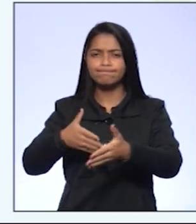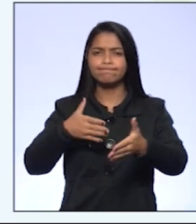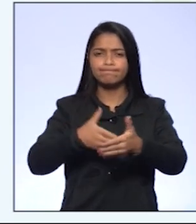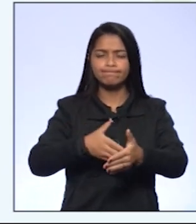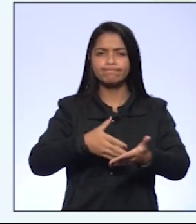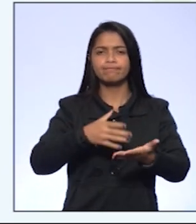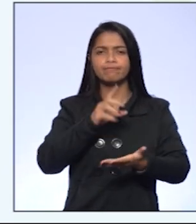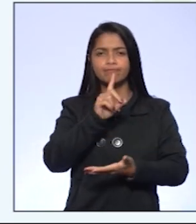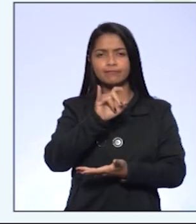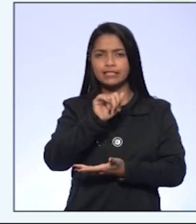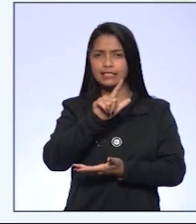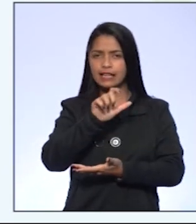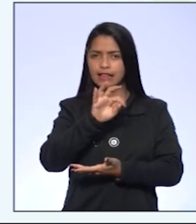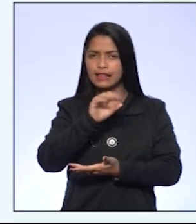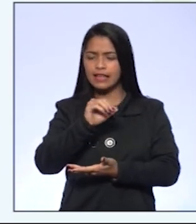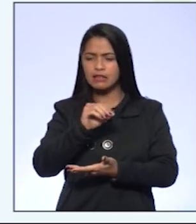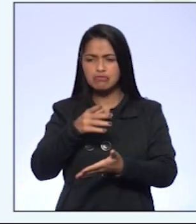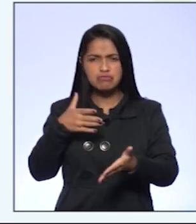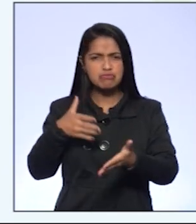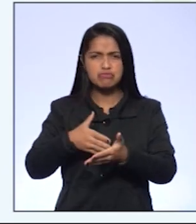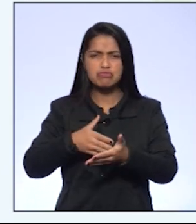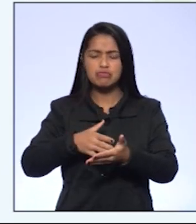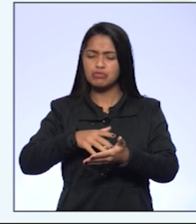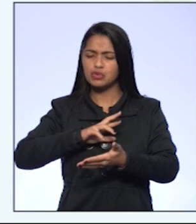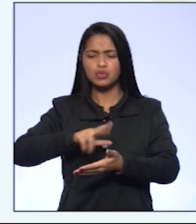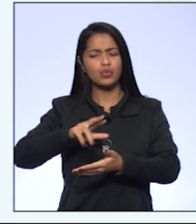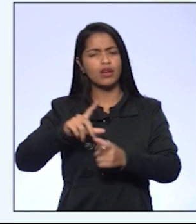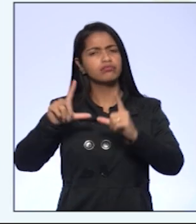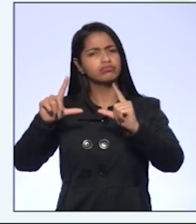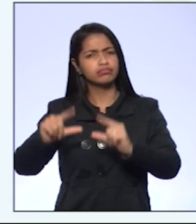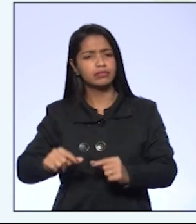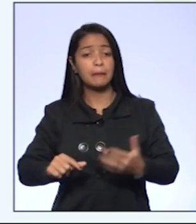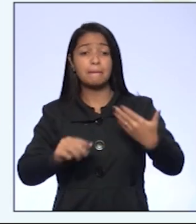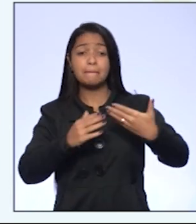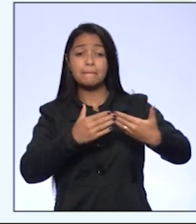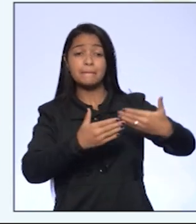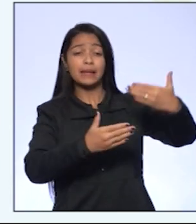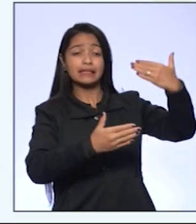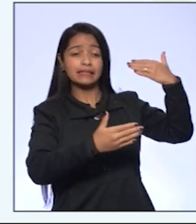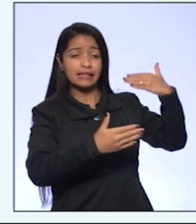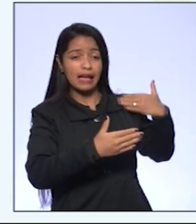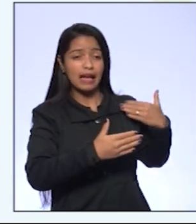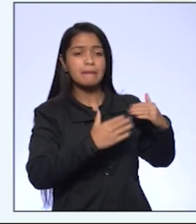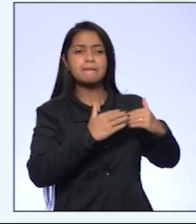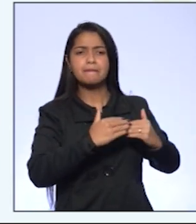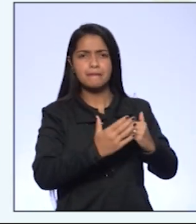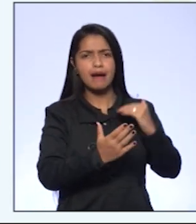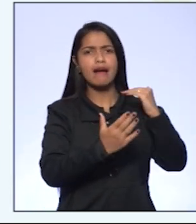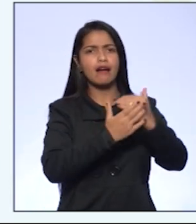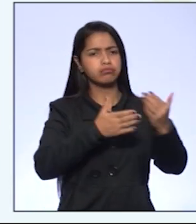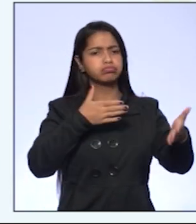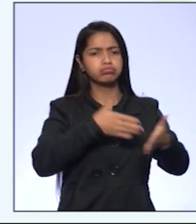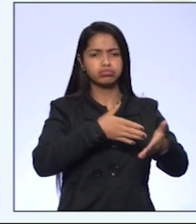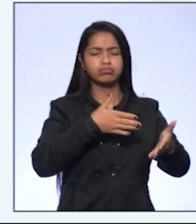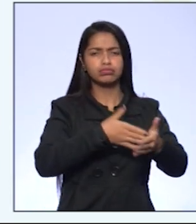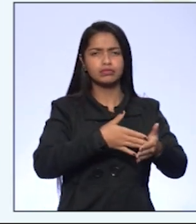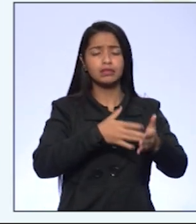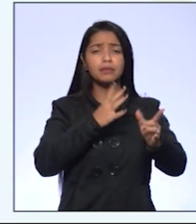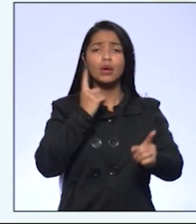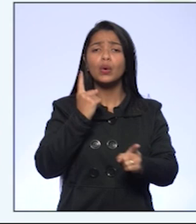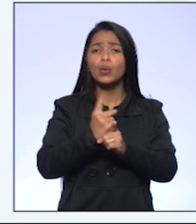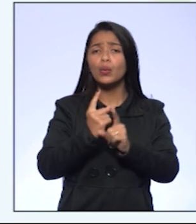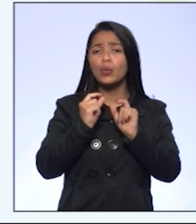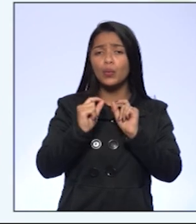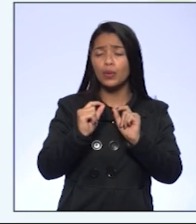antiga. Mas Paul Tessier, na sua História da Língua Portuguesa, reconhece que na diversidade socioletal